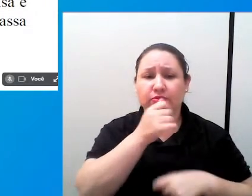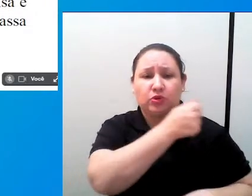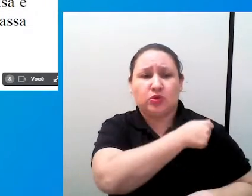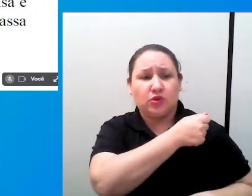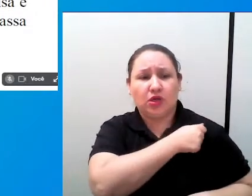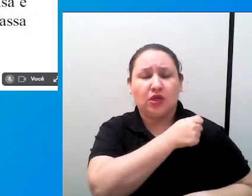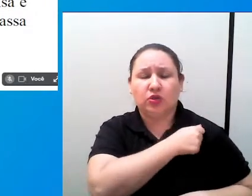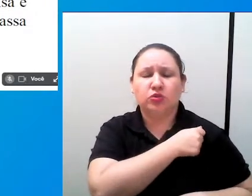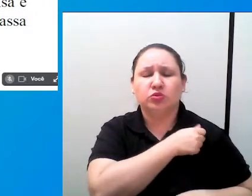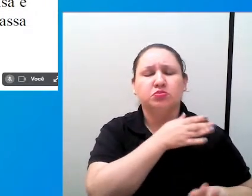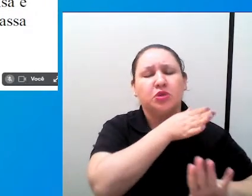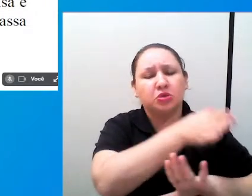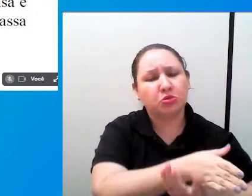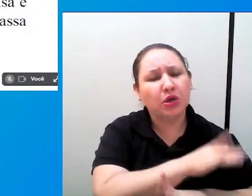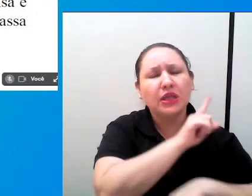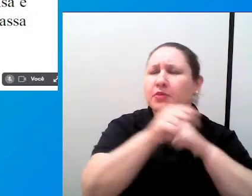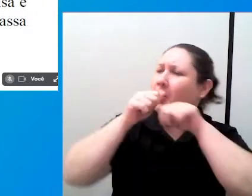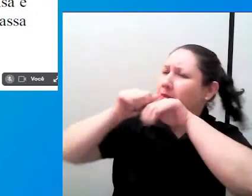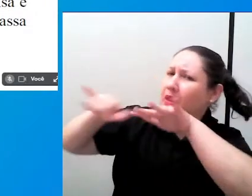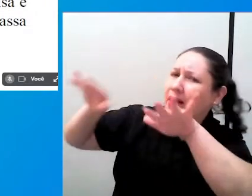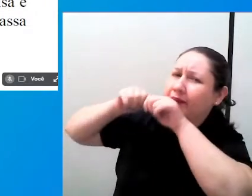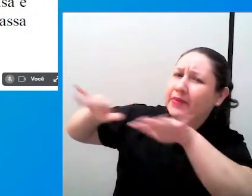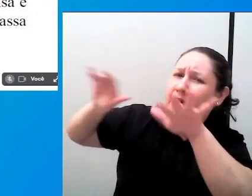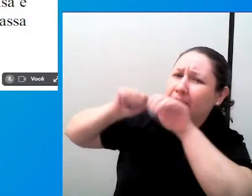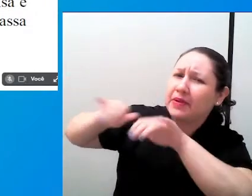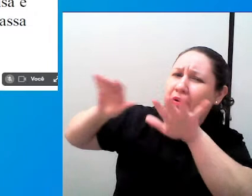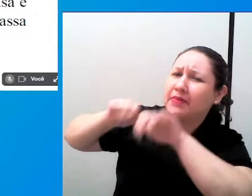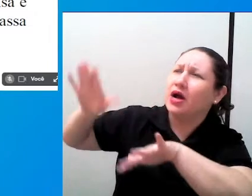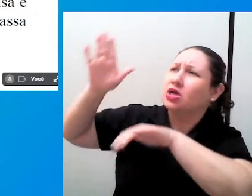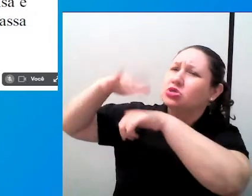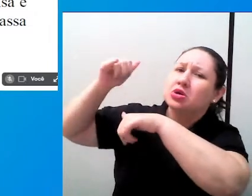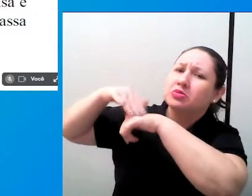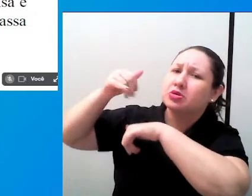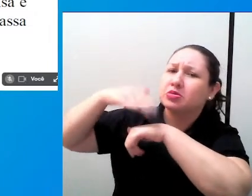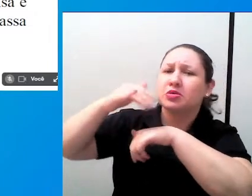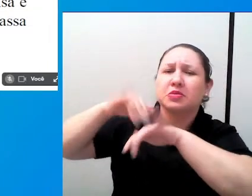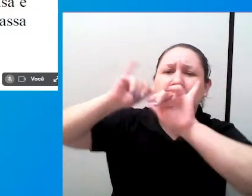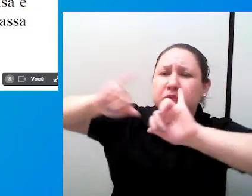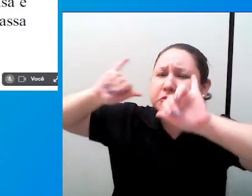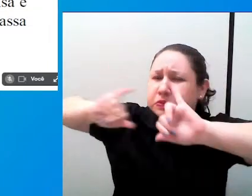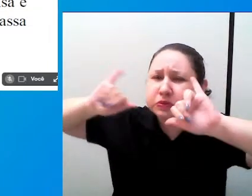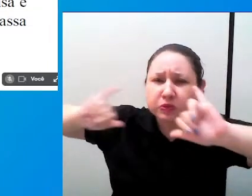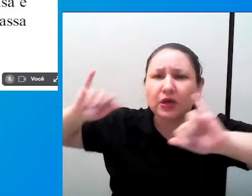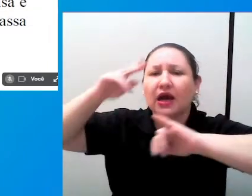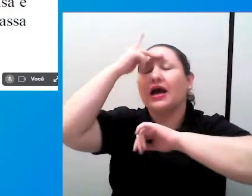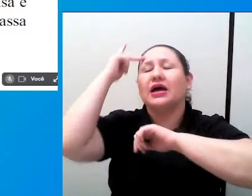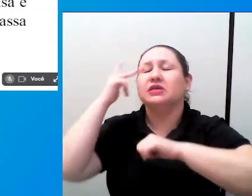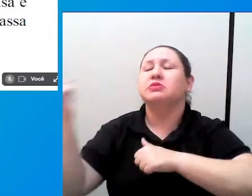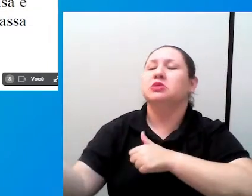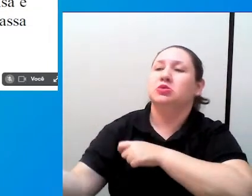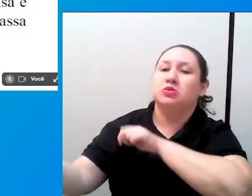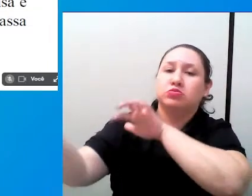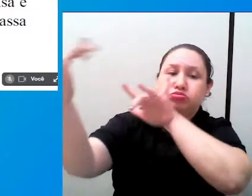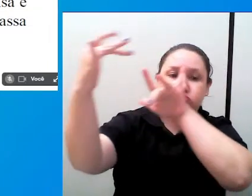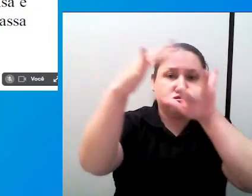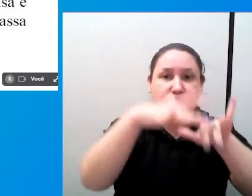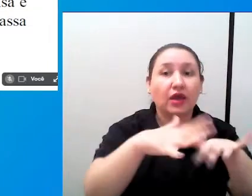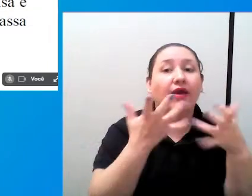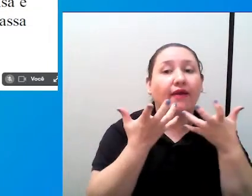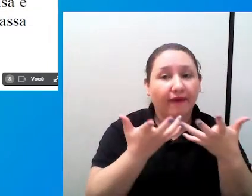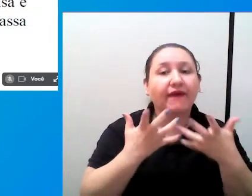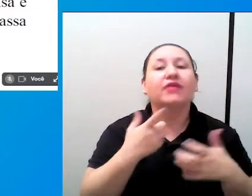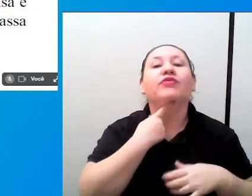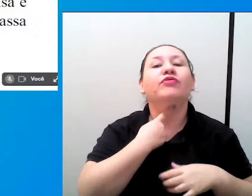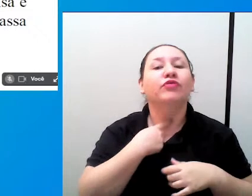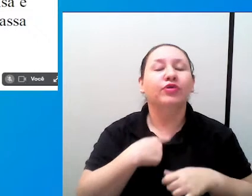a forma que o curso, a sua realidade, e as comunidades vêm participar. Então, o nosso egresso tem um perfil muito específico do curso,